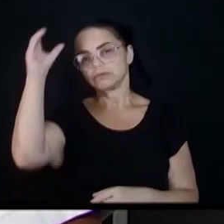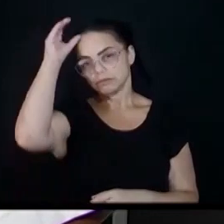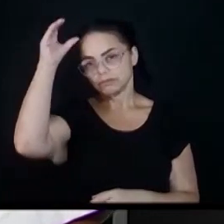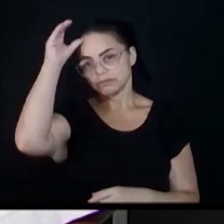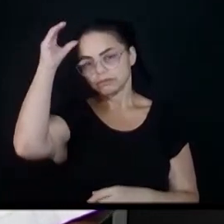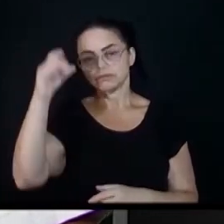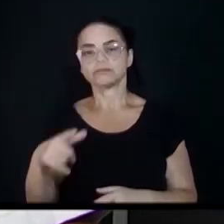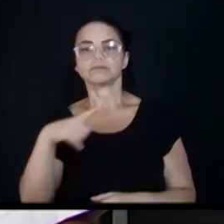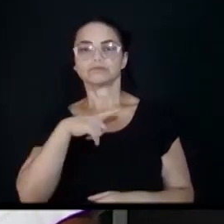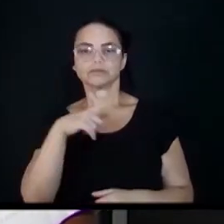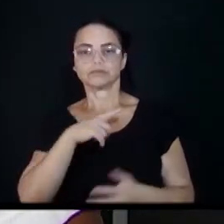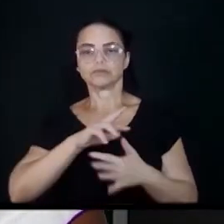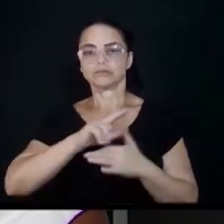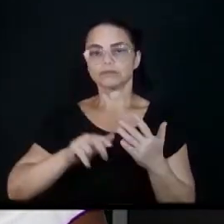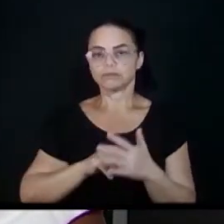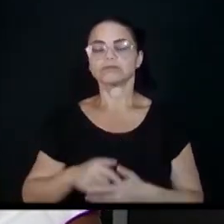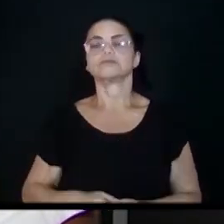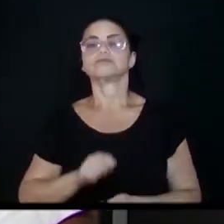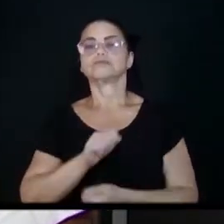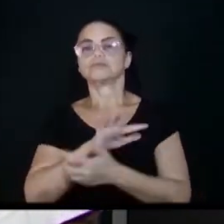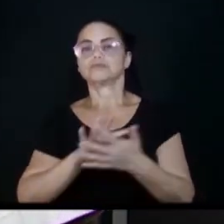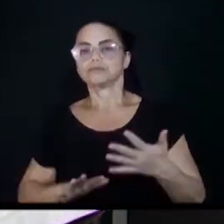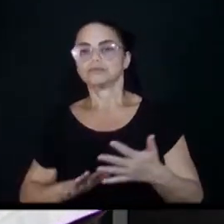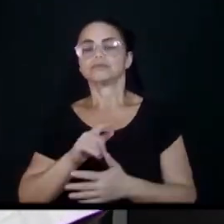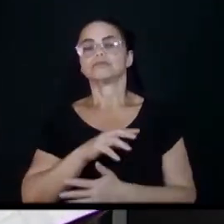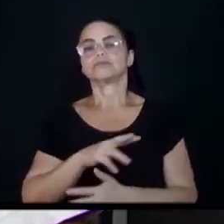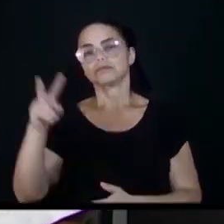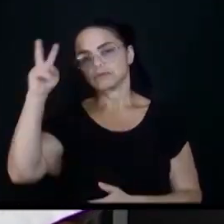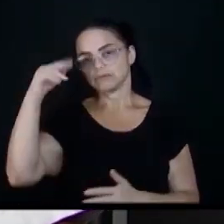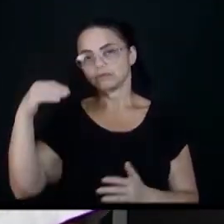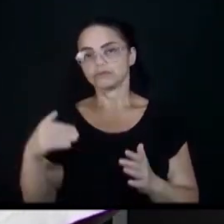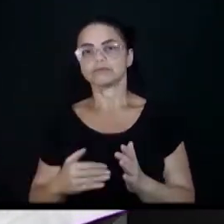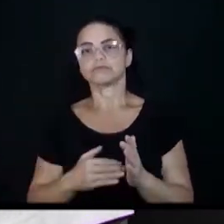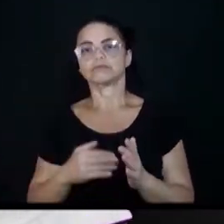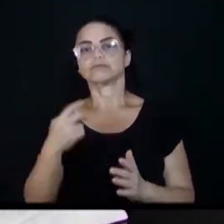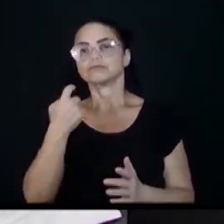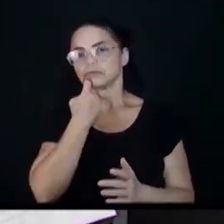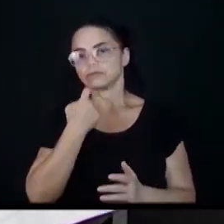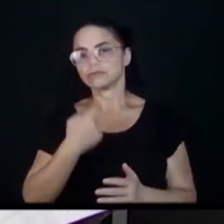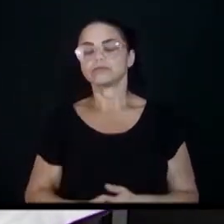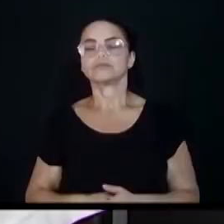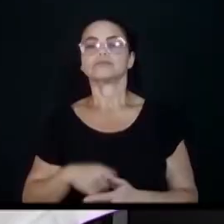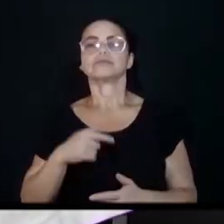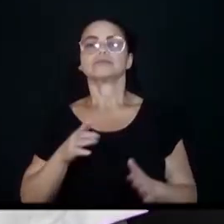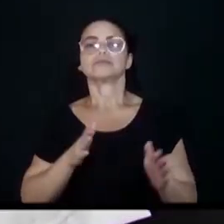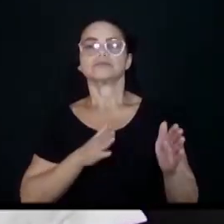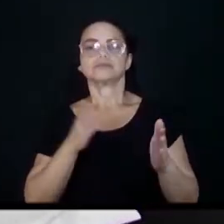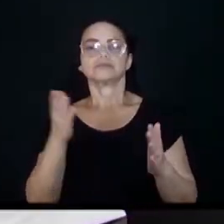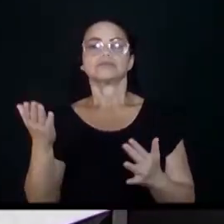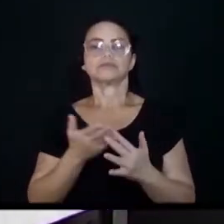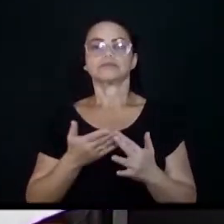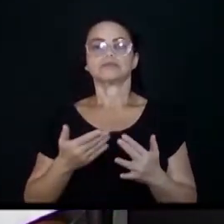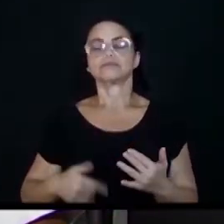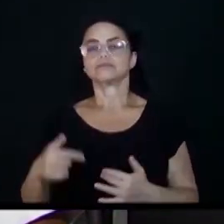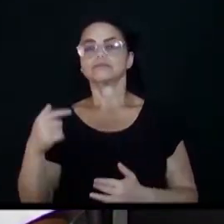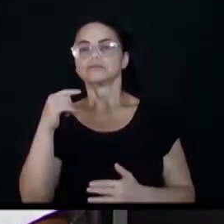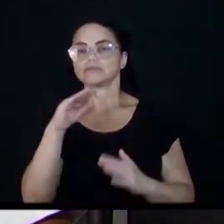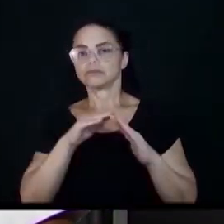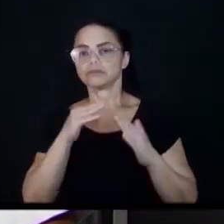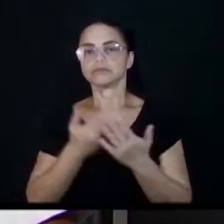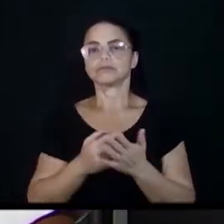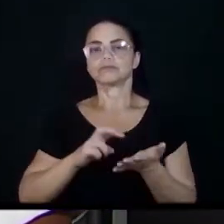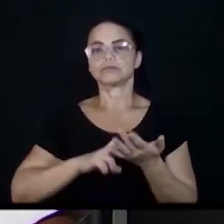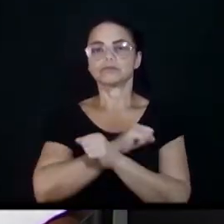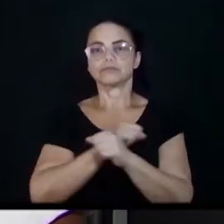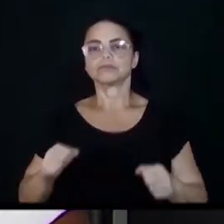várias atividades aqui de segunda a sexta-feira no contraturno escolar. Então, as crianças vão à escola de manhã, à tarde vêm para o Direito